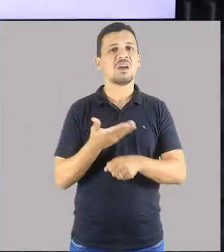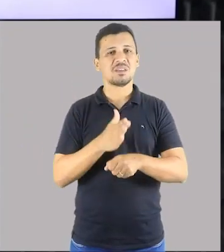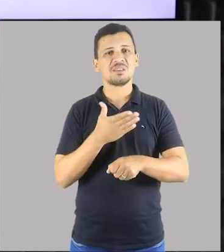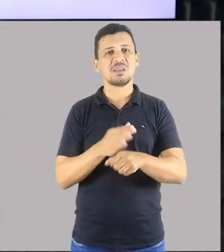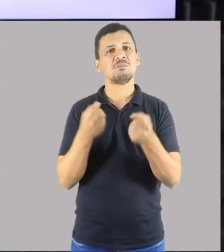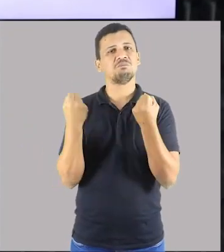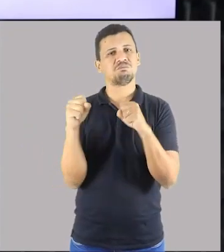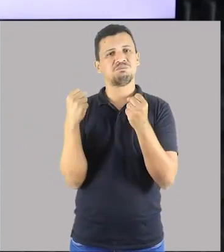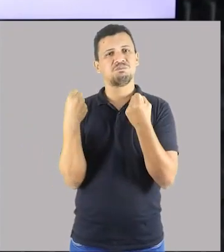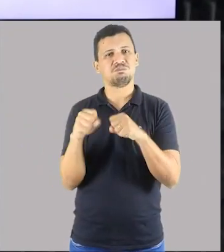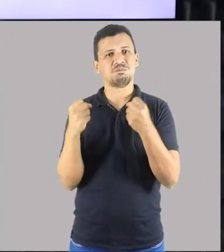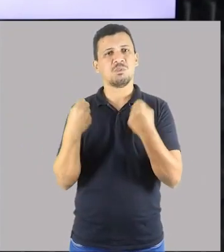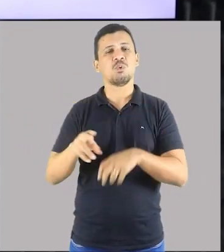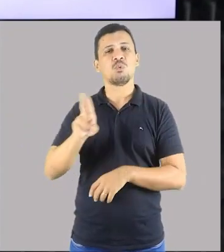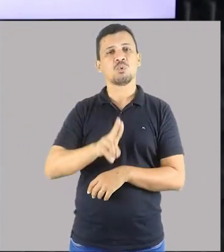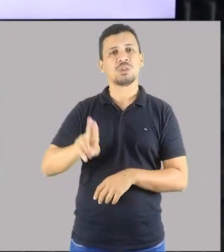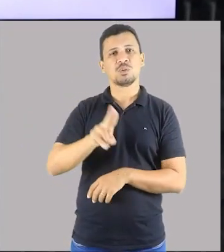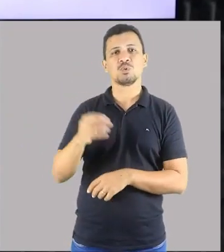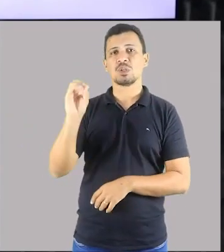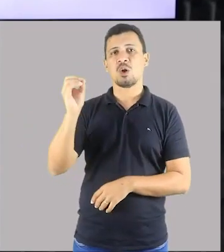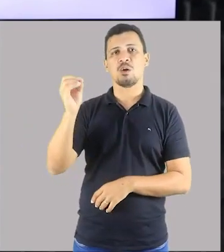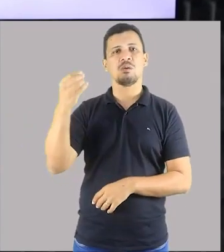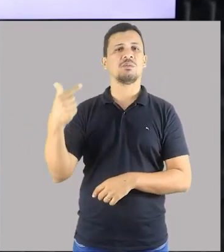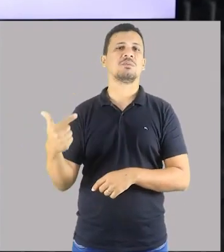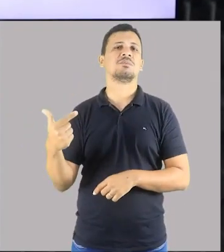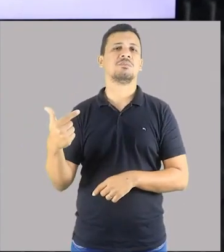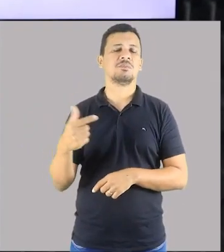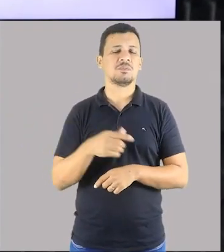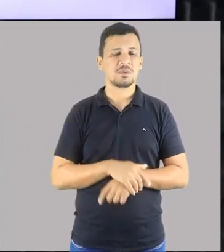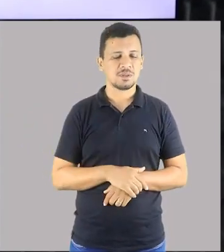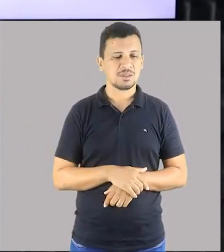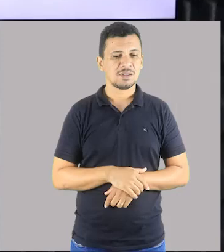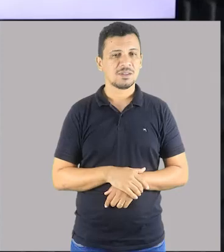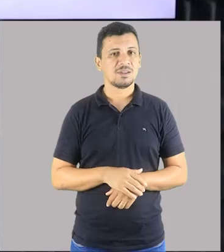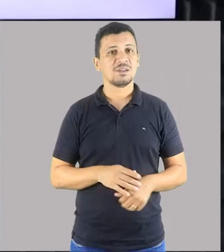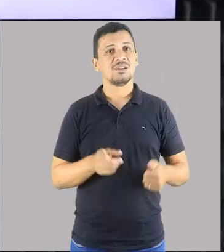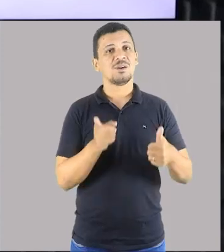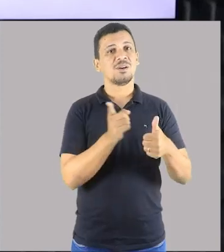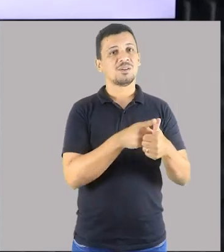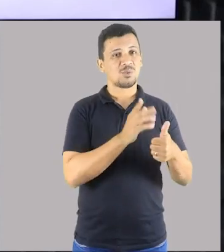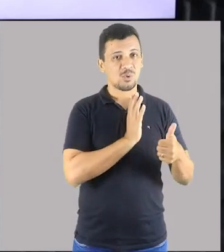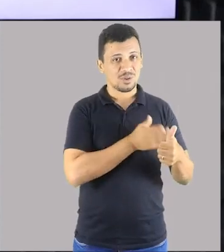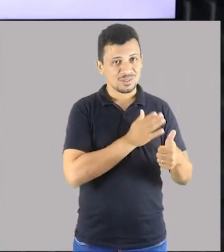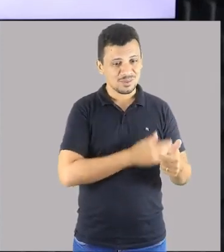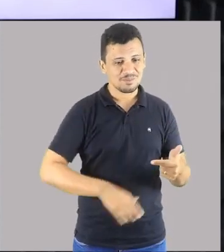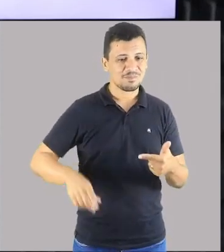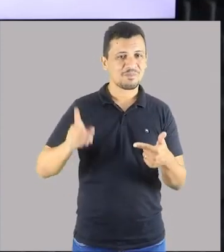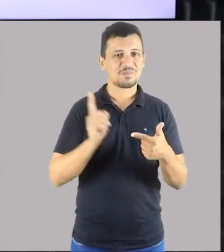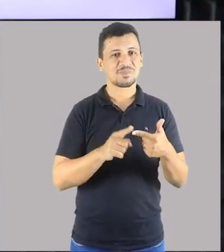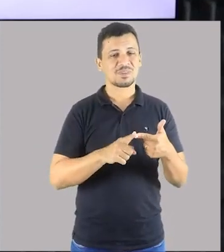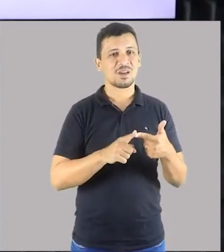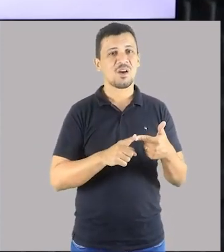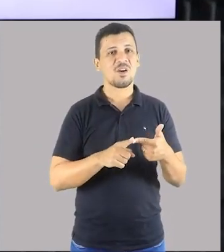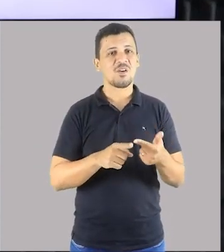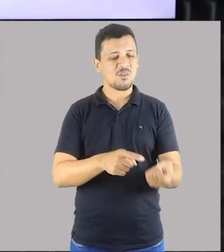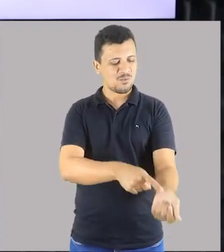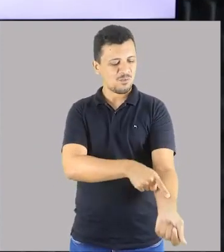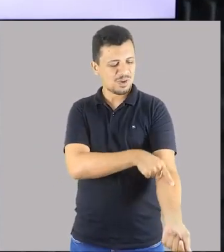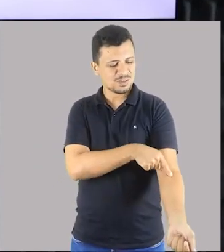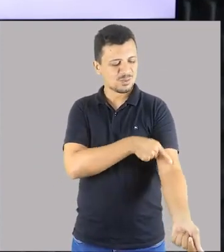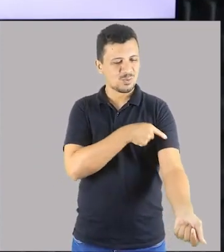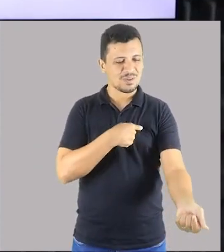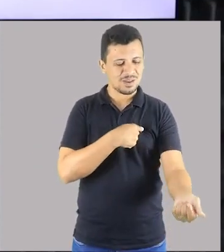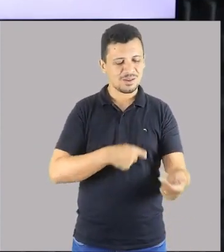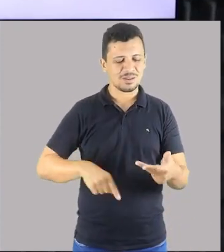treino aeróbico. Beleza? Então, a gente falou da adaptação cardíaca, adaptação vascular e, por último,